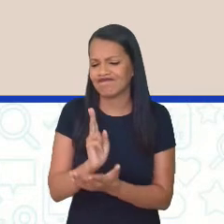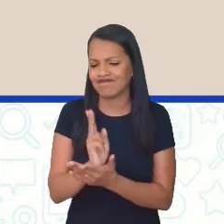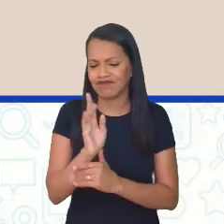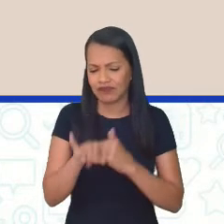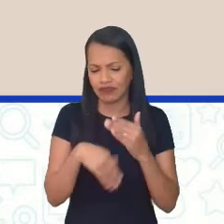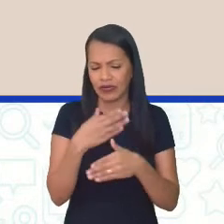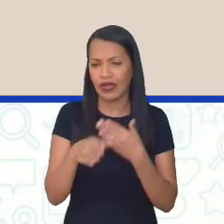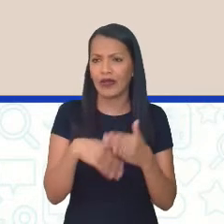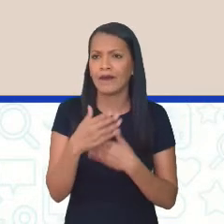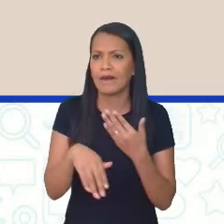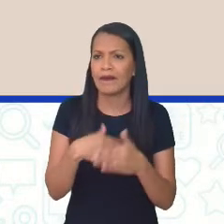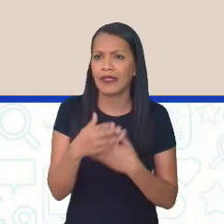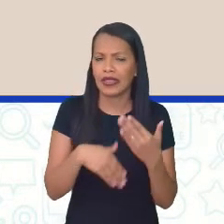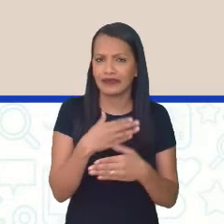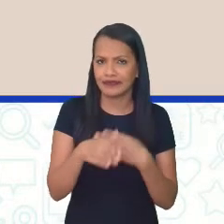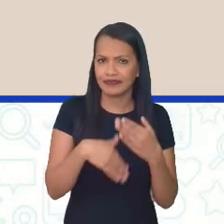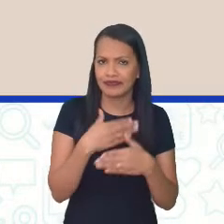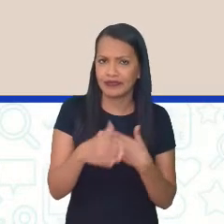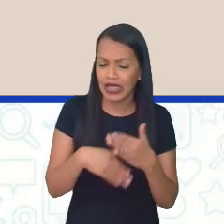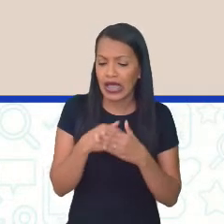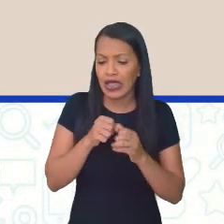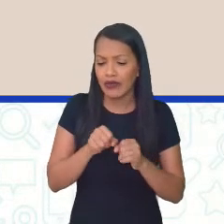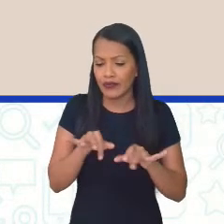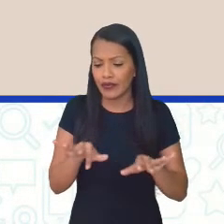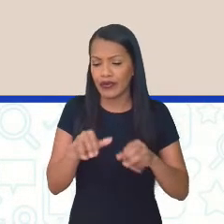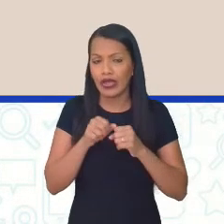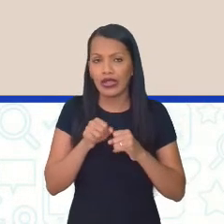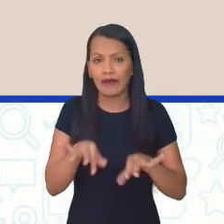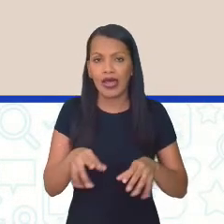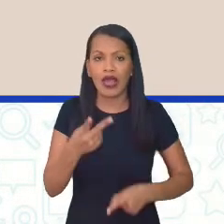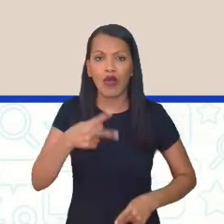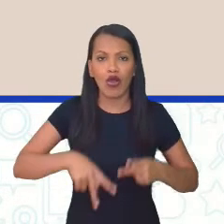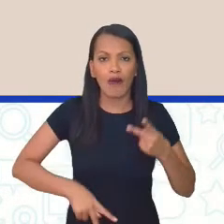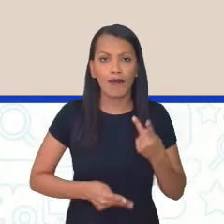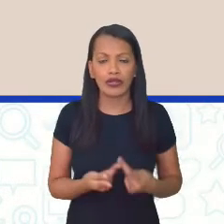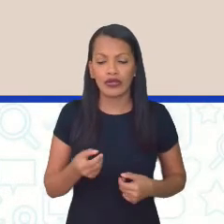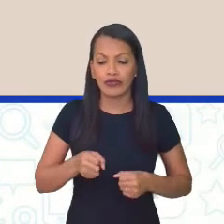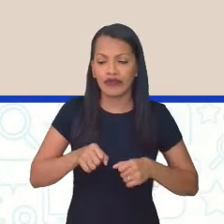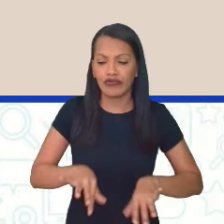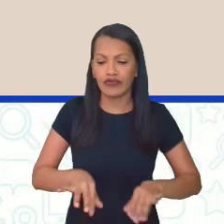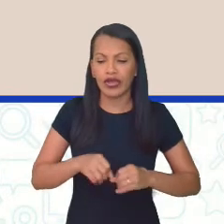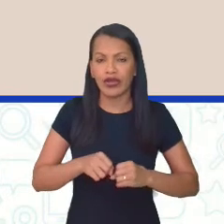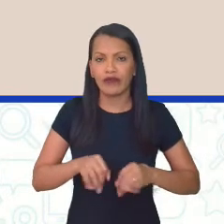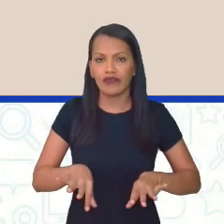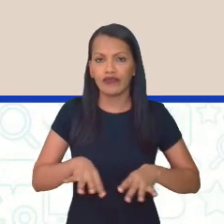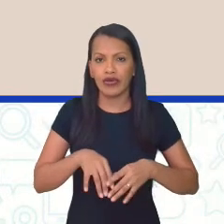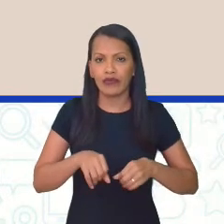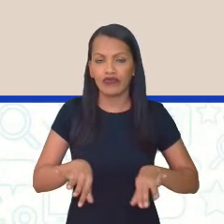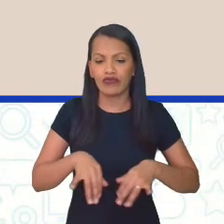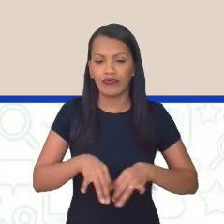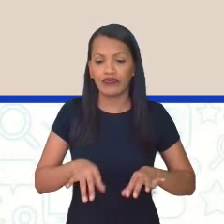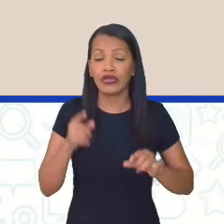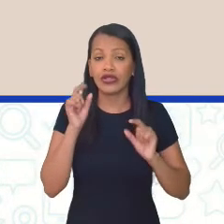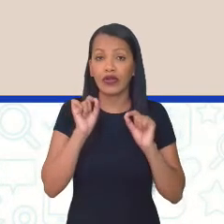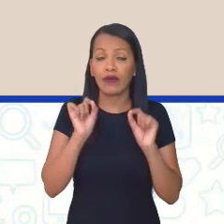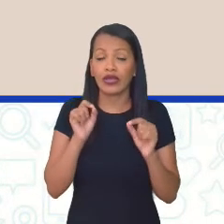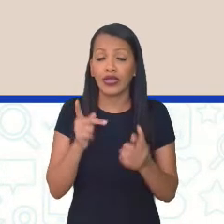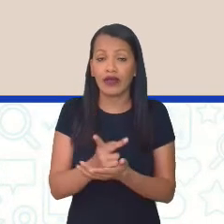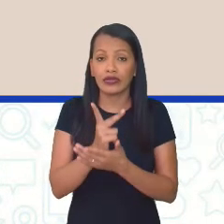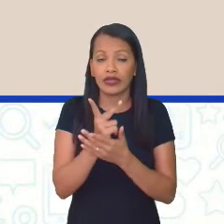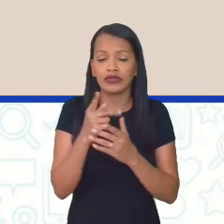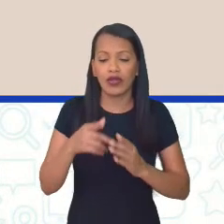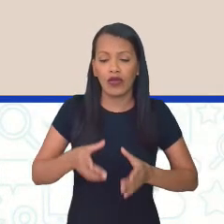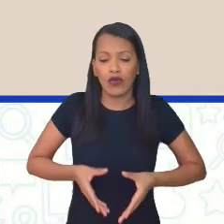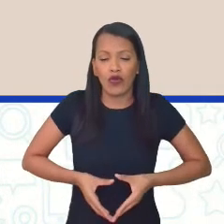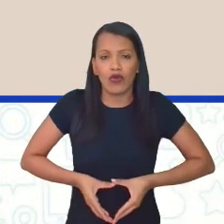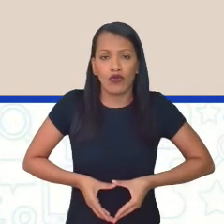DIU, ele está constantemente liberando esse hormônio. E esse hormônio vai diminuir o quê? A espessura da camada interna do